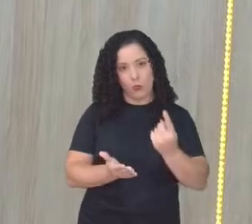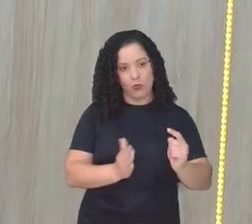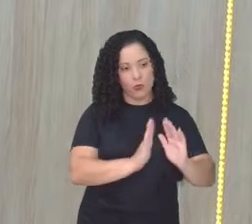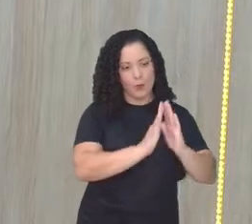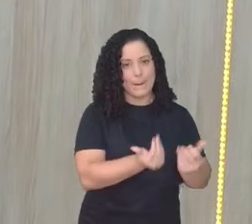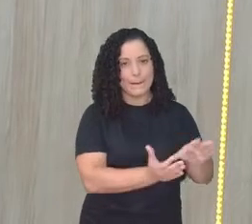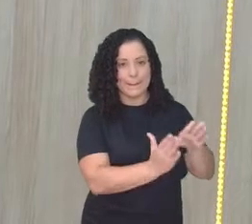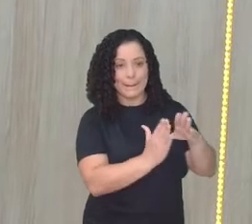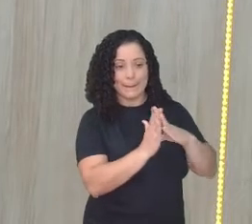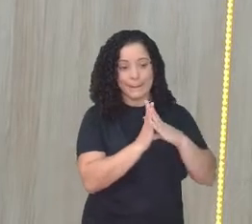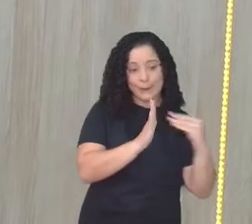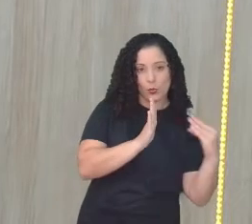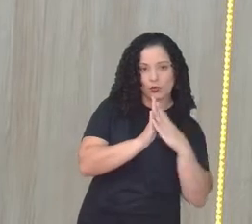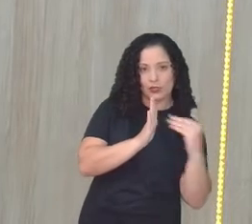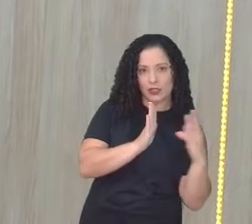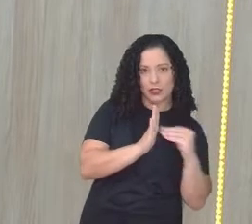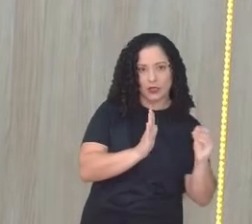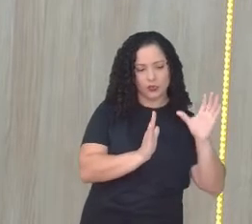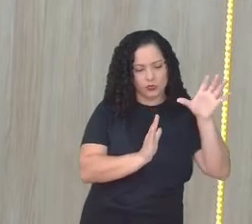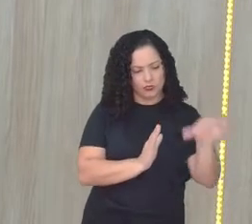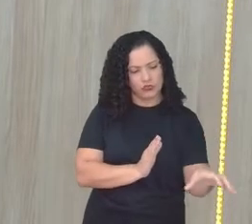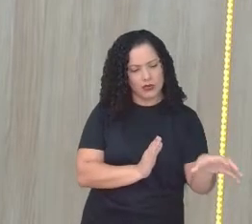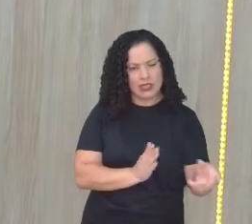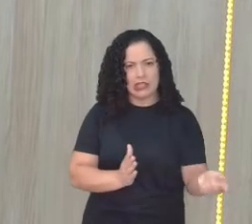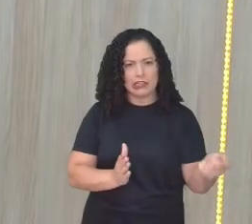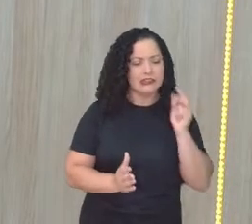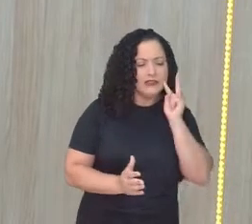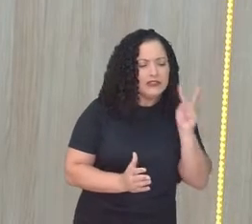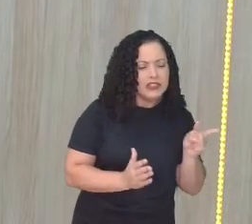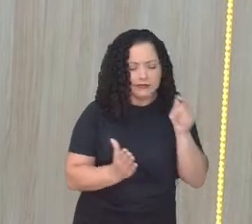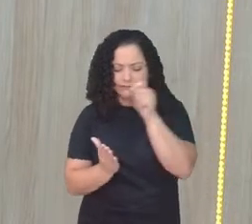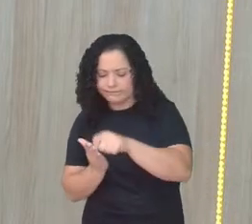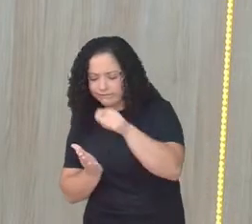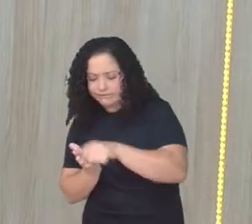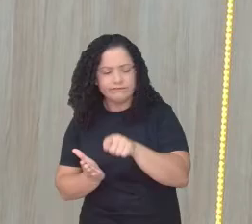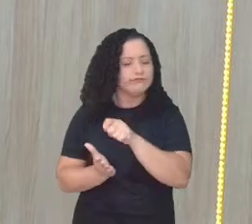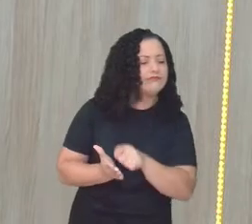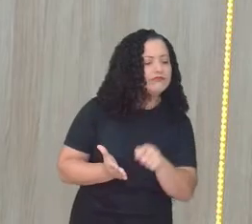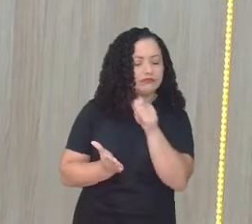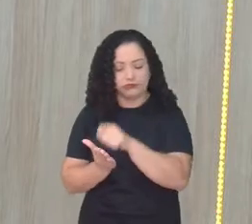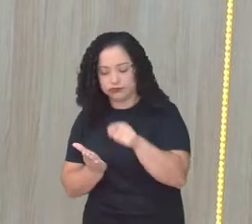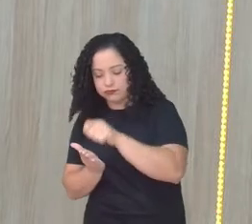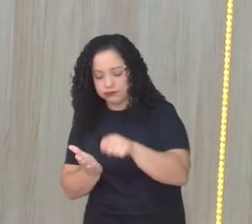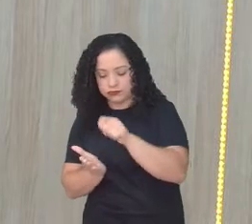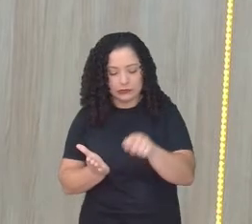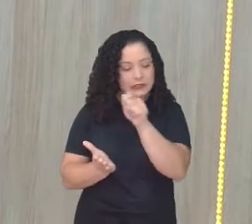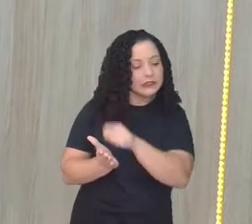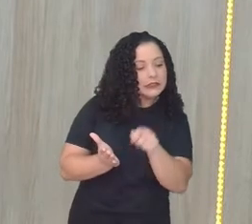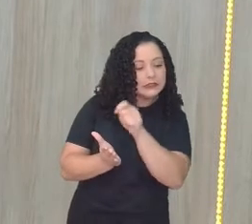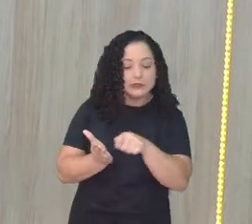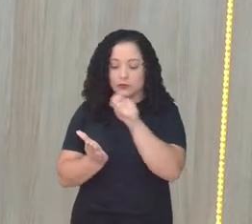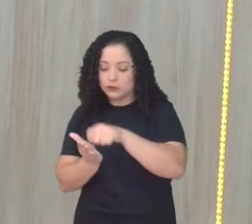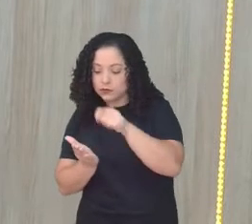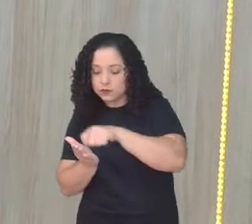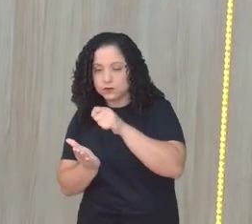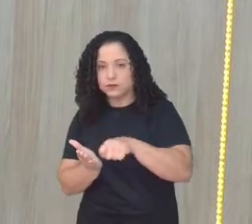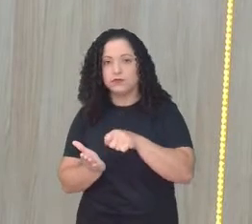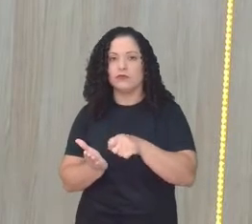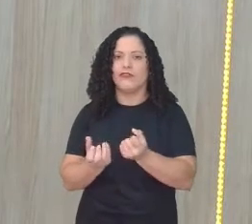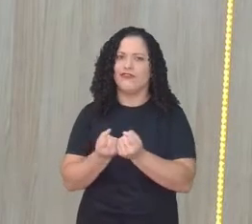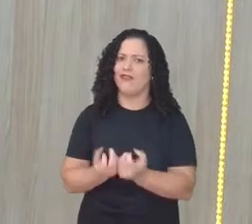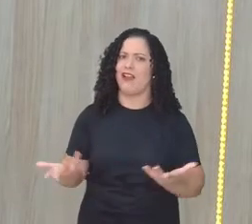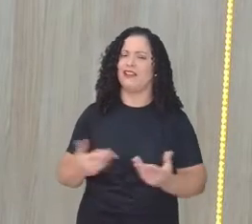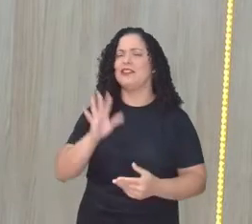ele copiava, né, palavra por palavra, né, para produzir ali um outro livro. Então esse